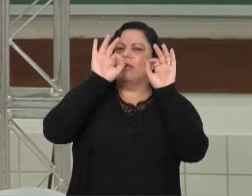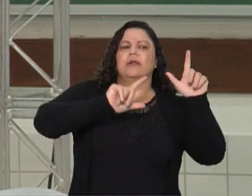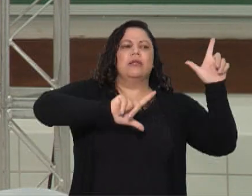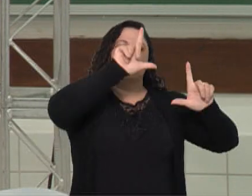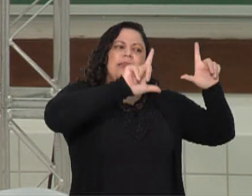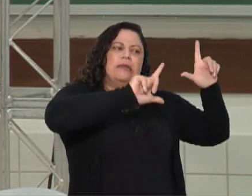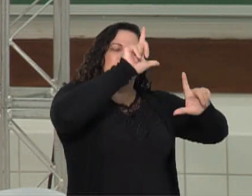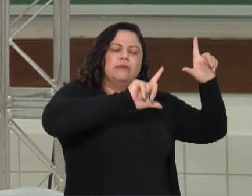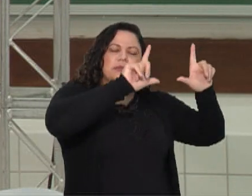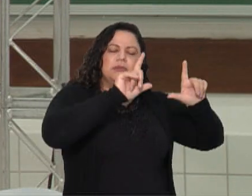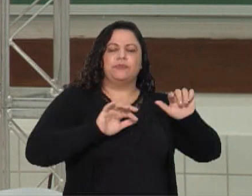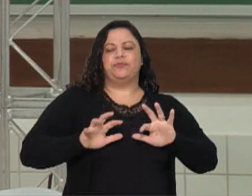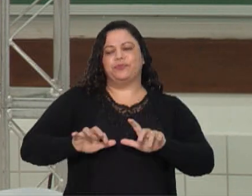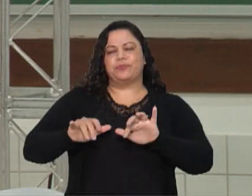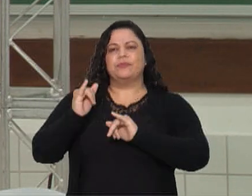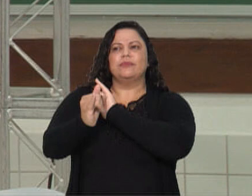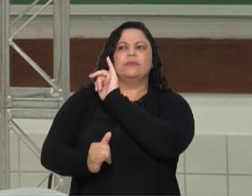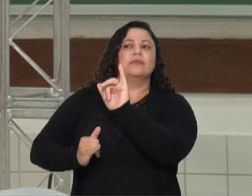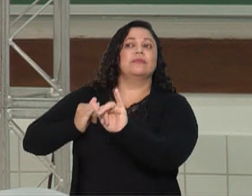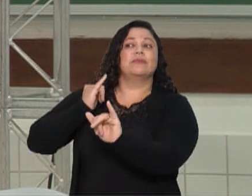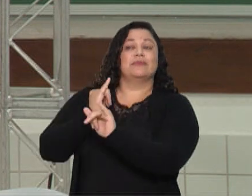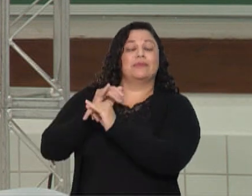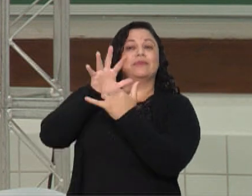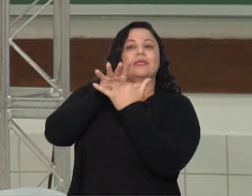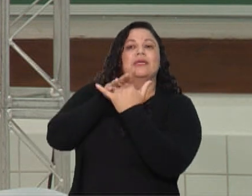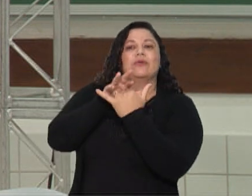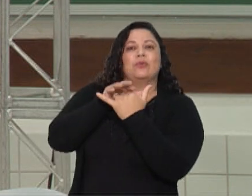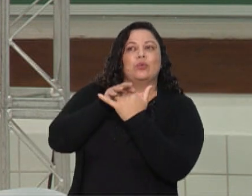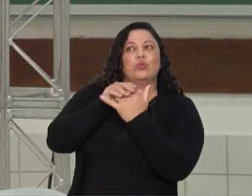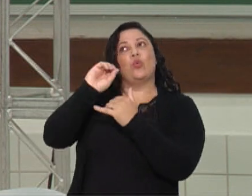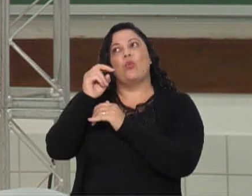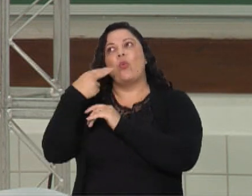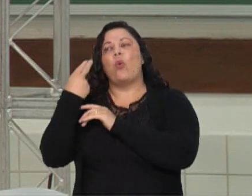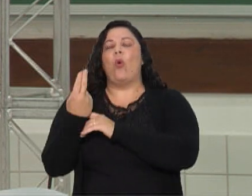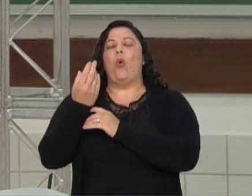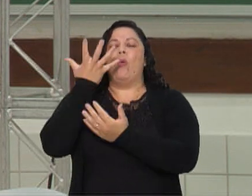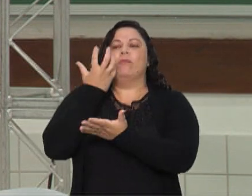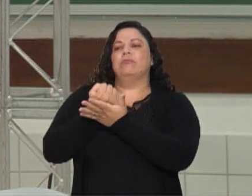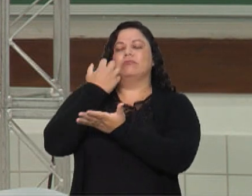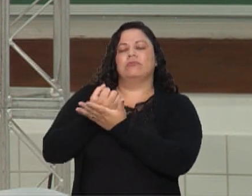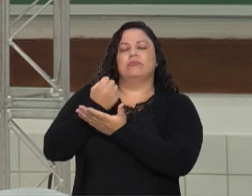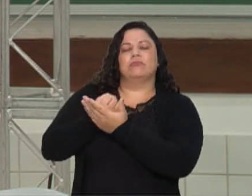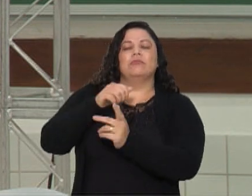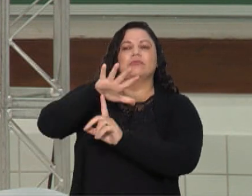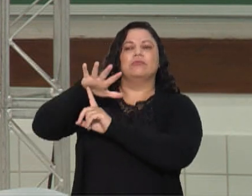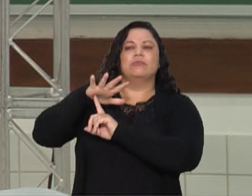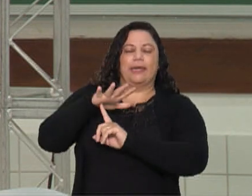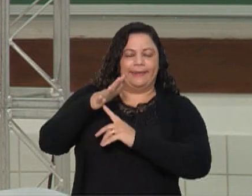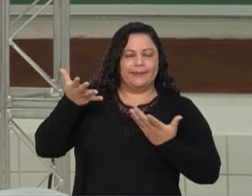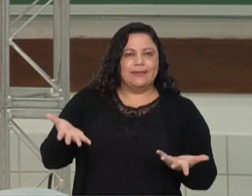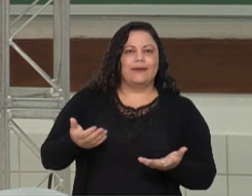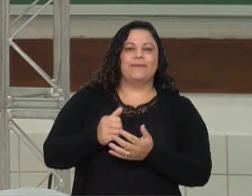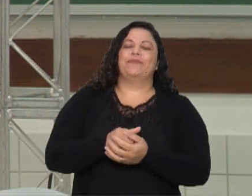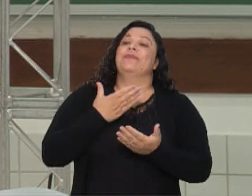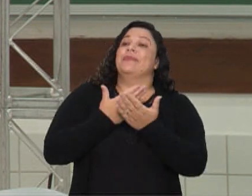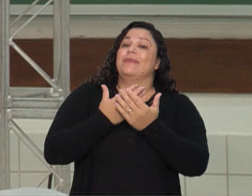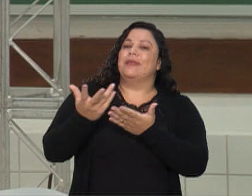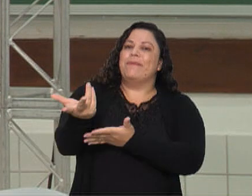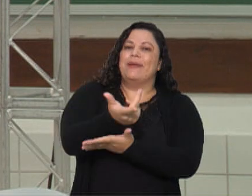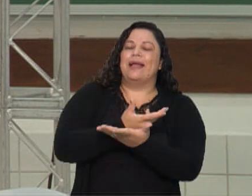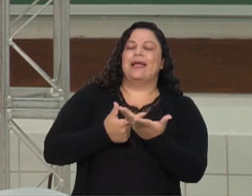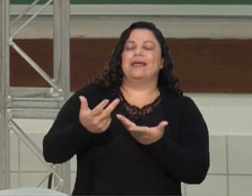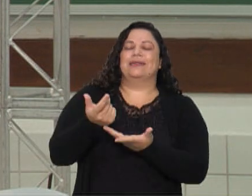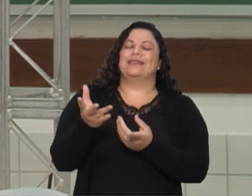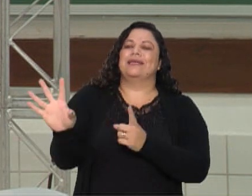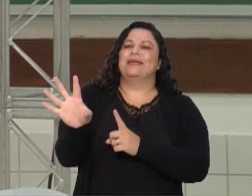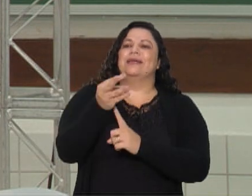através da internet, pelo YouTube ou pelo aplicativo Aula Paraná, vamos ter mais uma aula de arte aqui com a professora